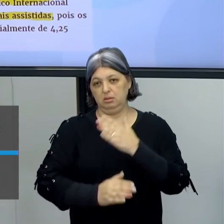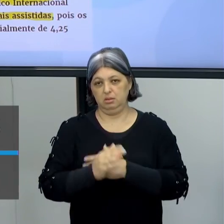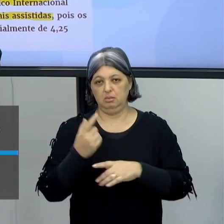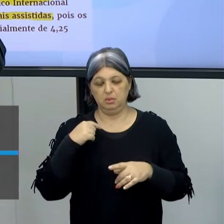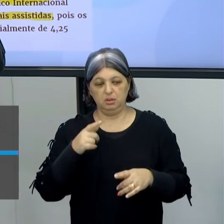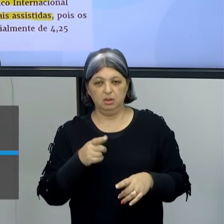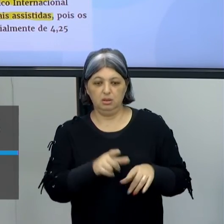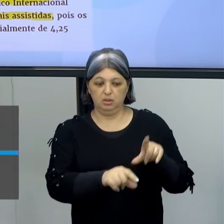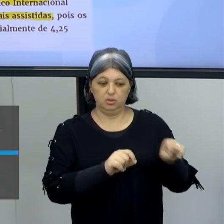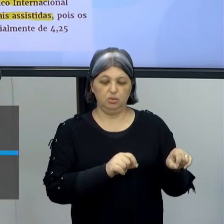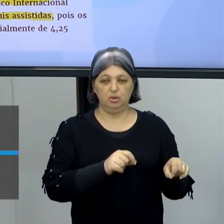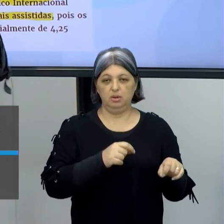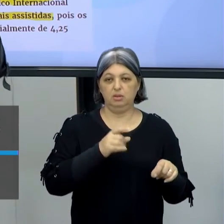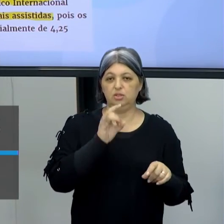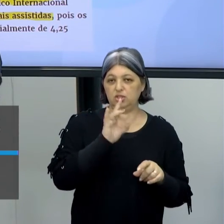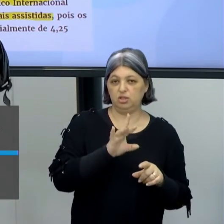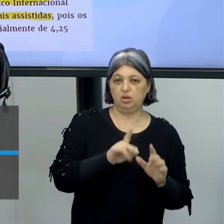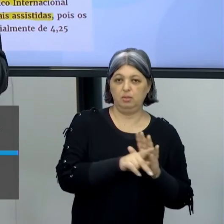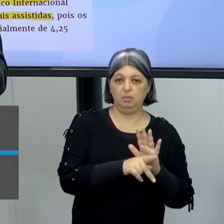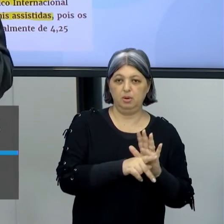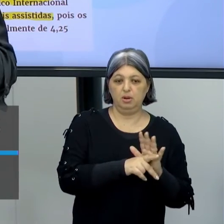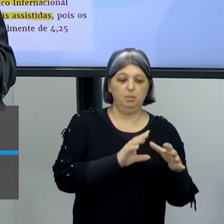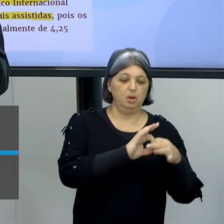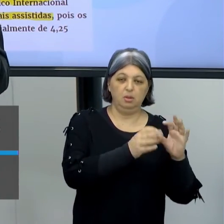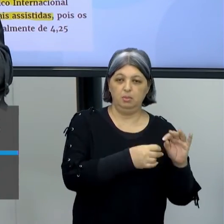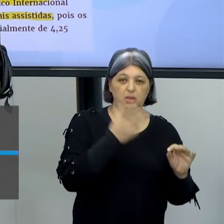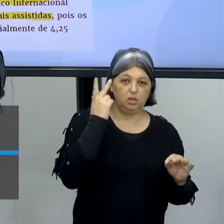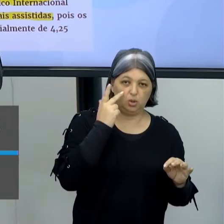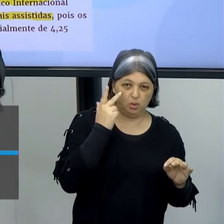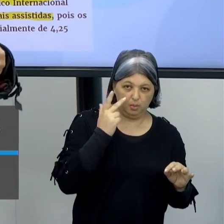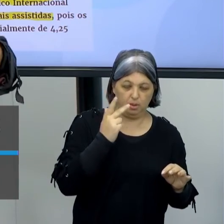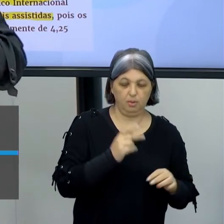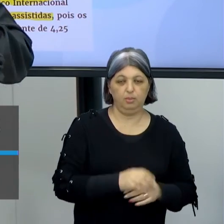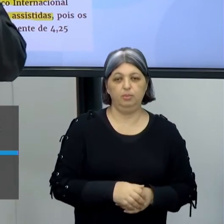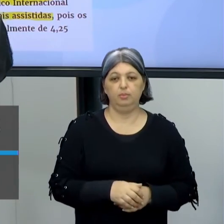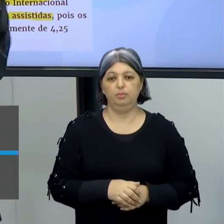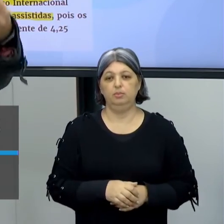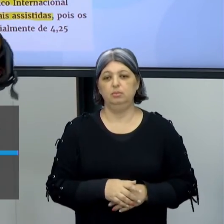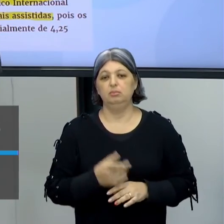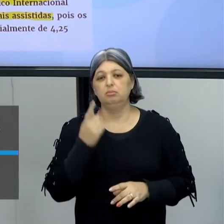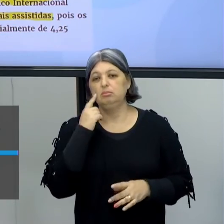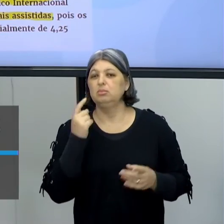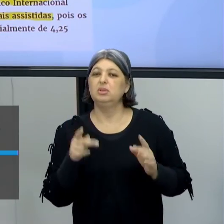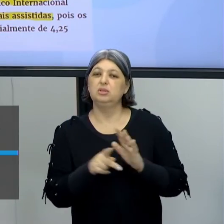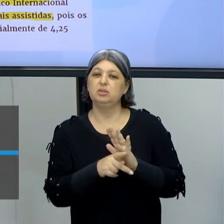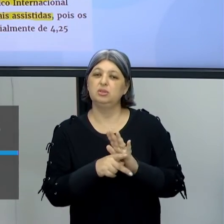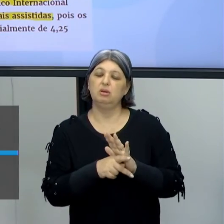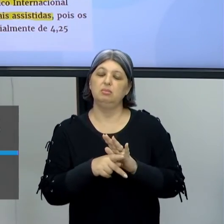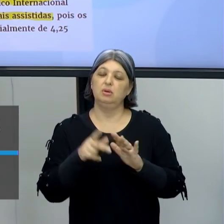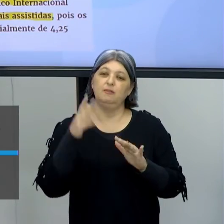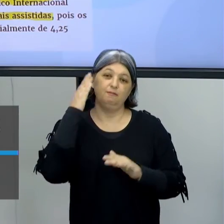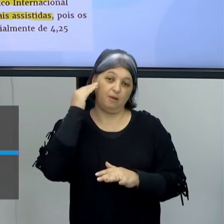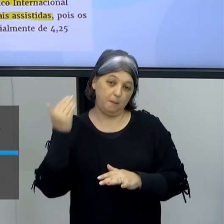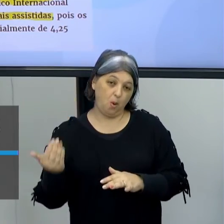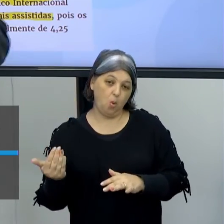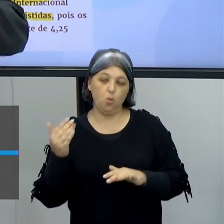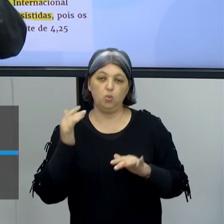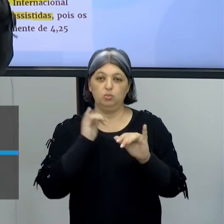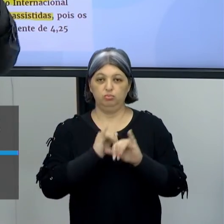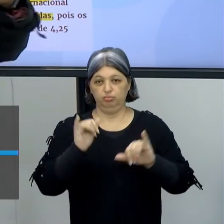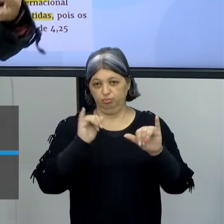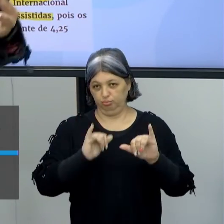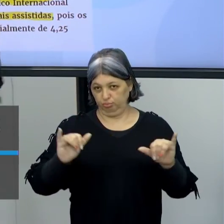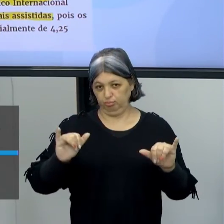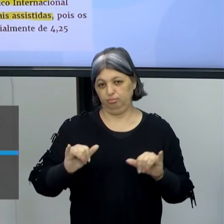Então, se buscou, né, modalidades que realmente fossem mais conhecidas, que fossem